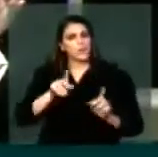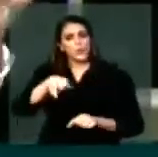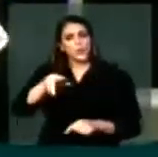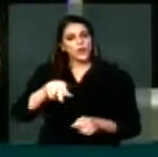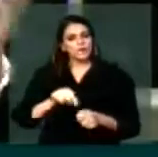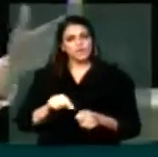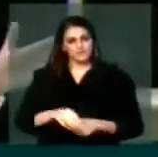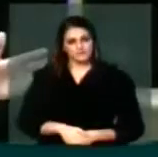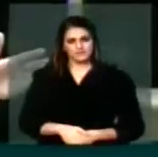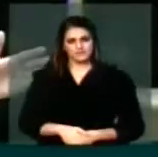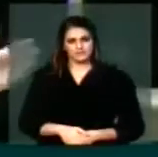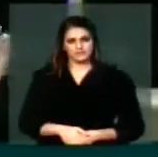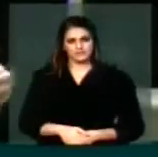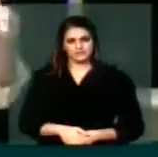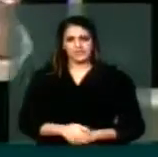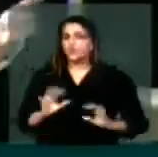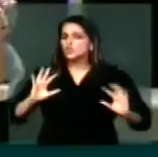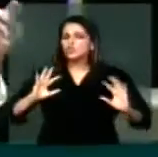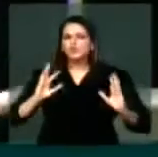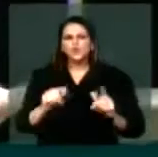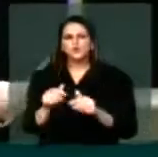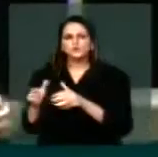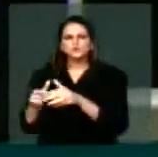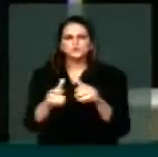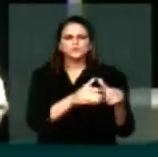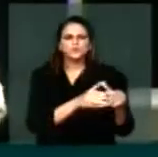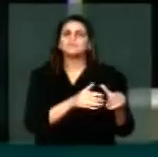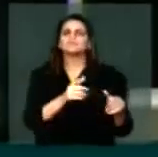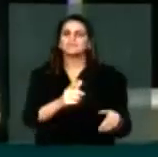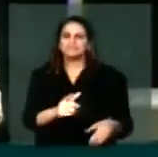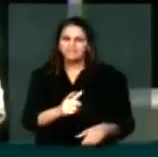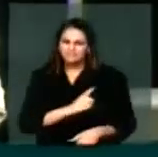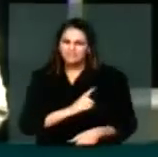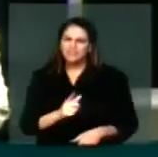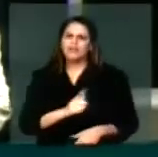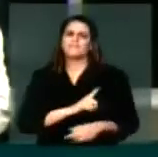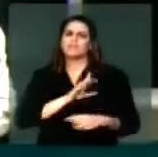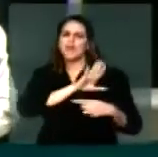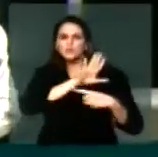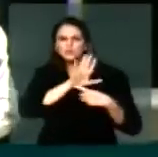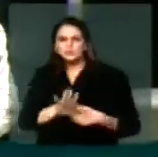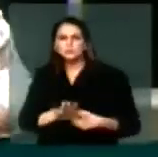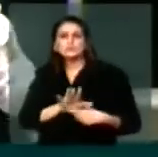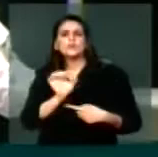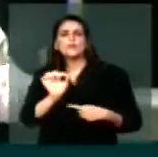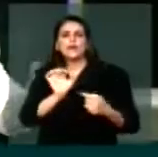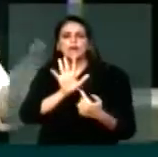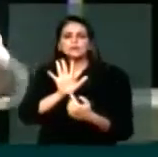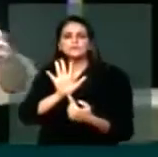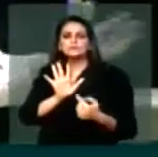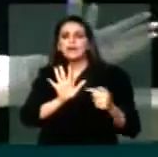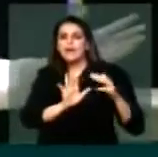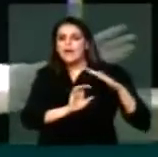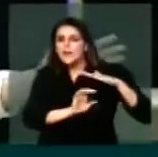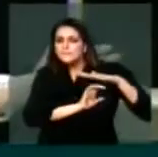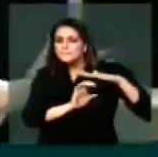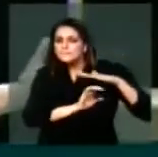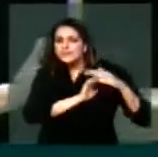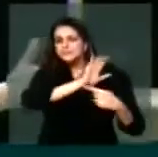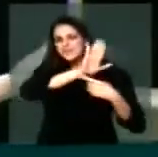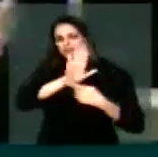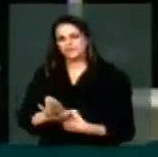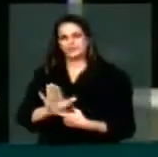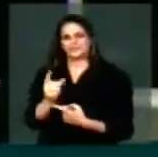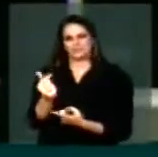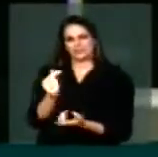momento, ou em várias campanhas, se socorreram de contribuição de empresas. Todos. E vários candidatos